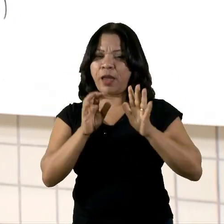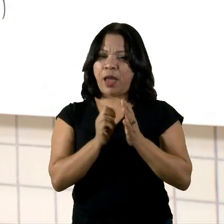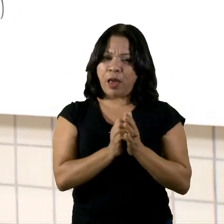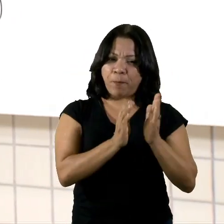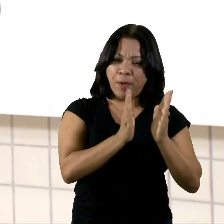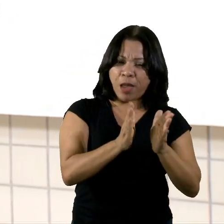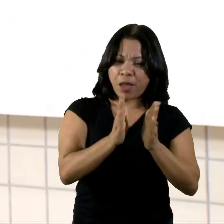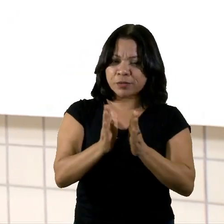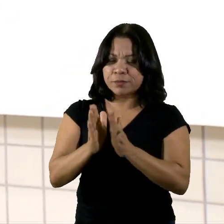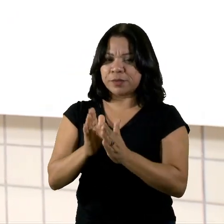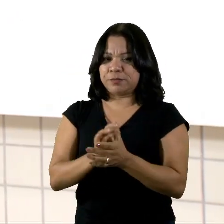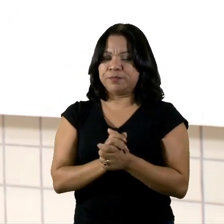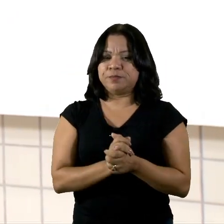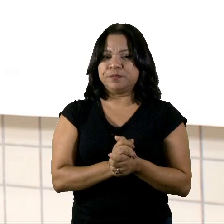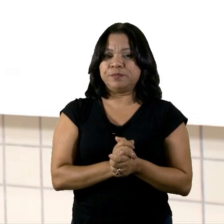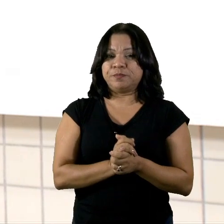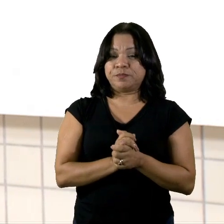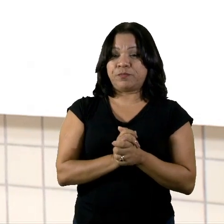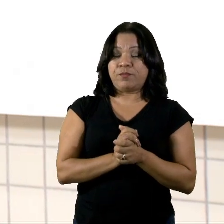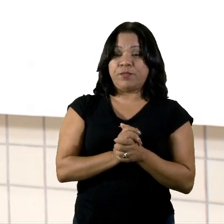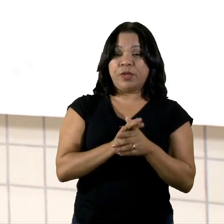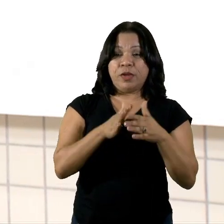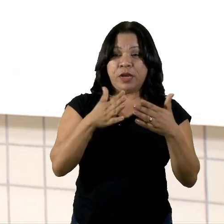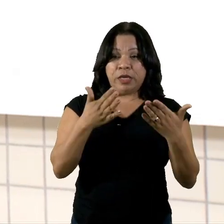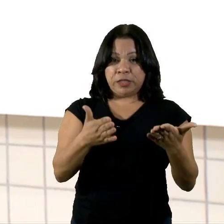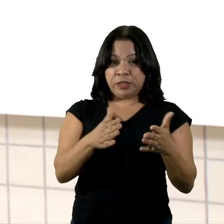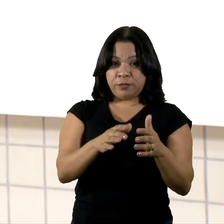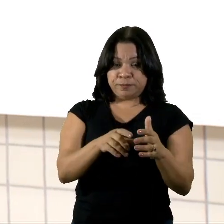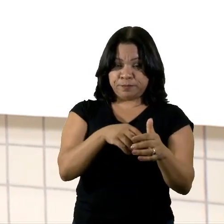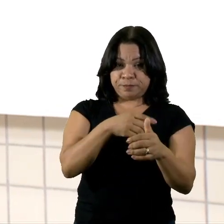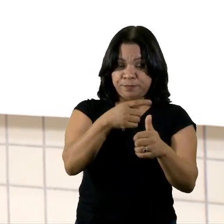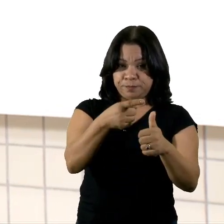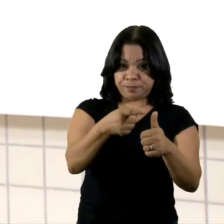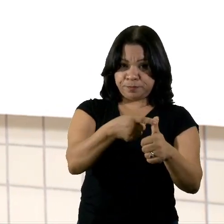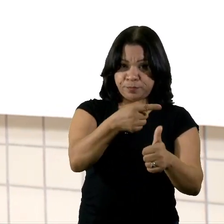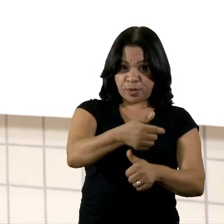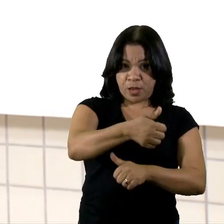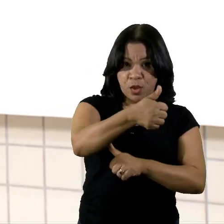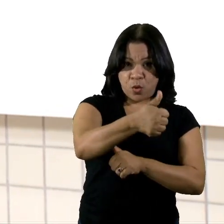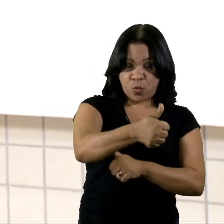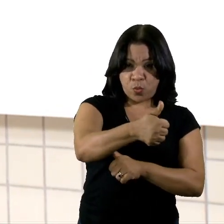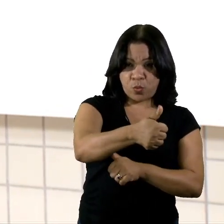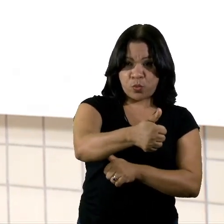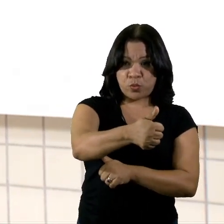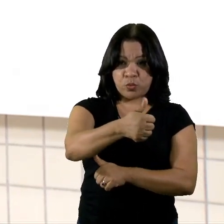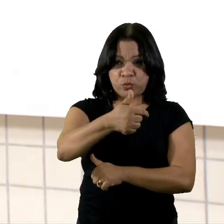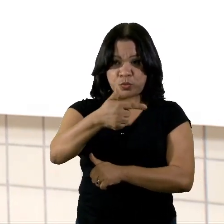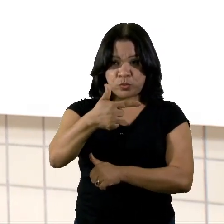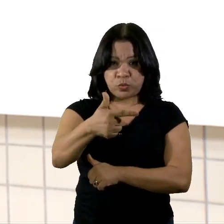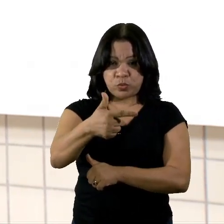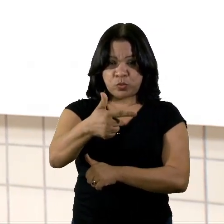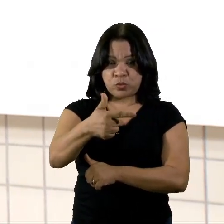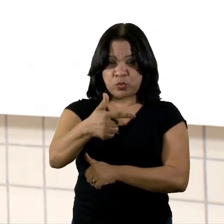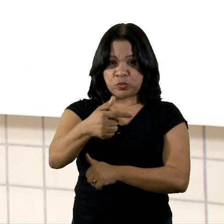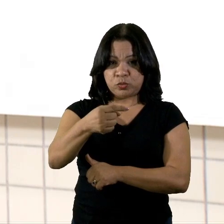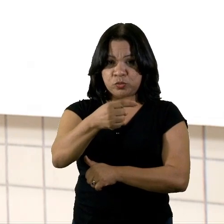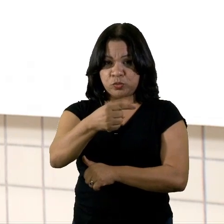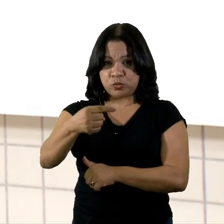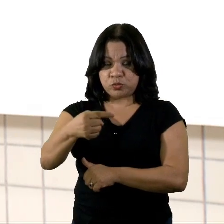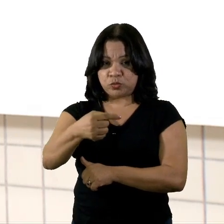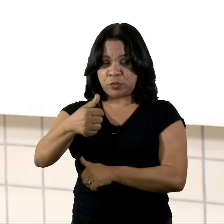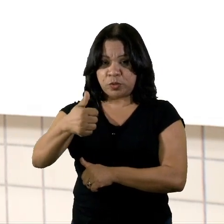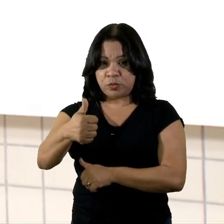aqui, ó. Primeiro coeficiente é 1, segundo coeficiente é 2, terceiro coeficiente menos 1 e